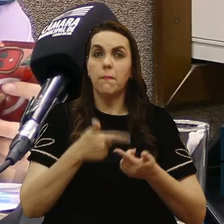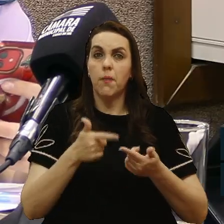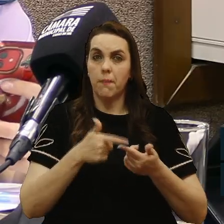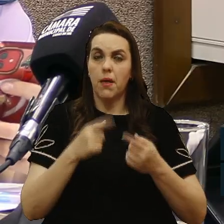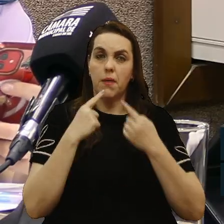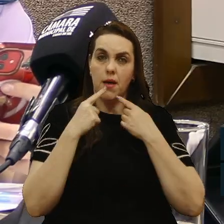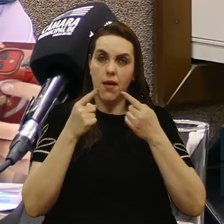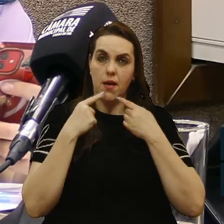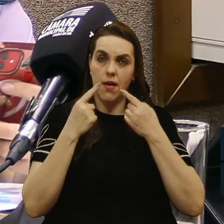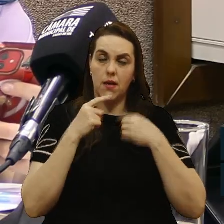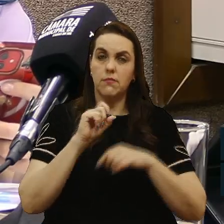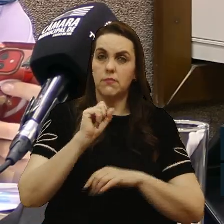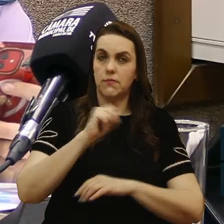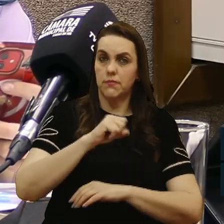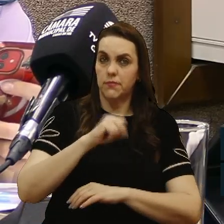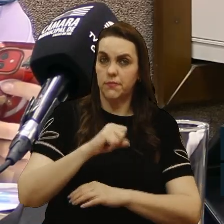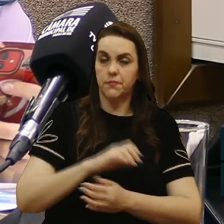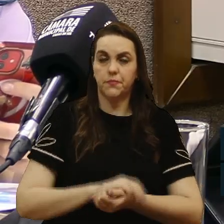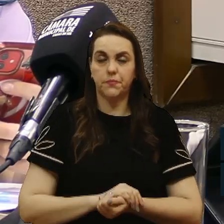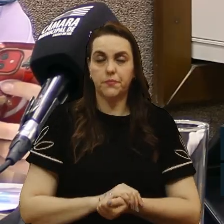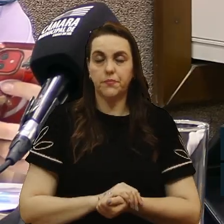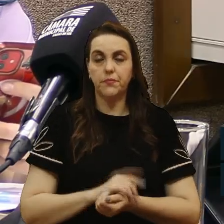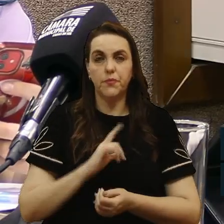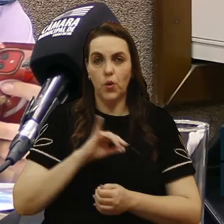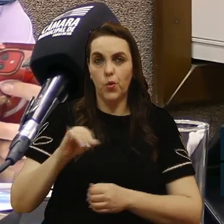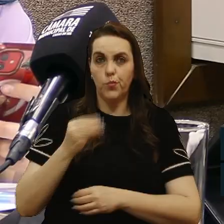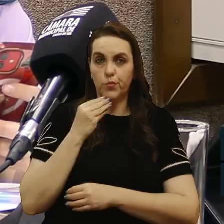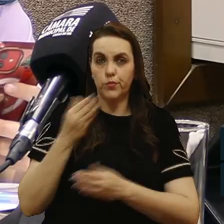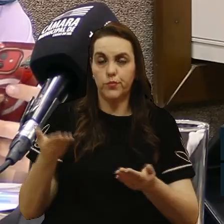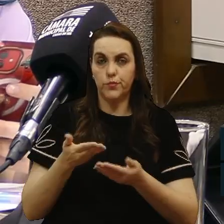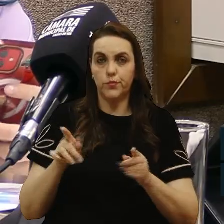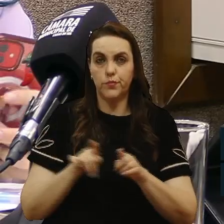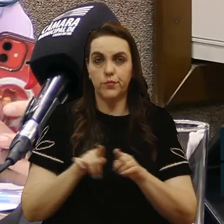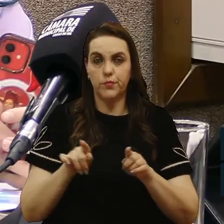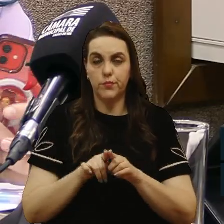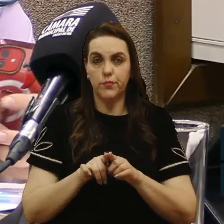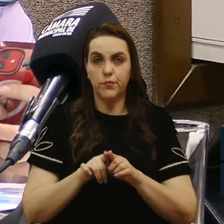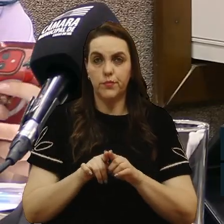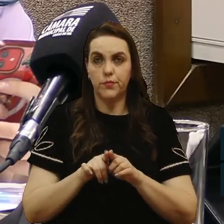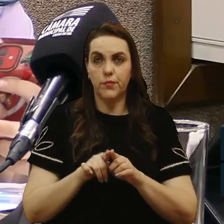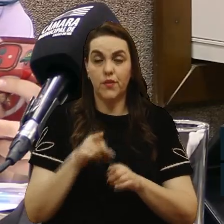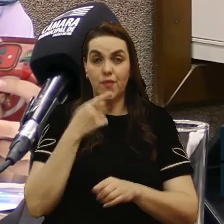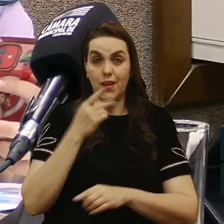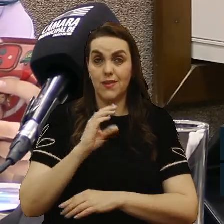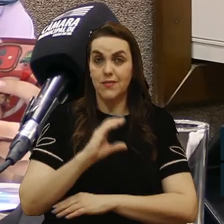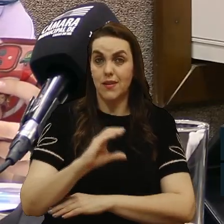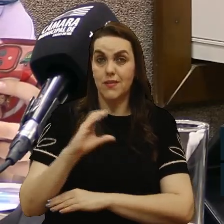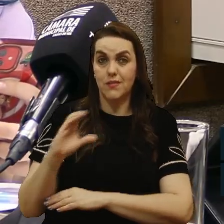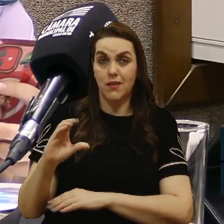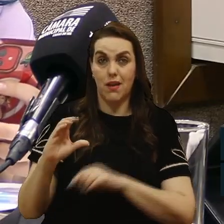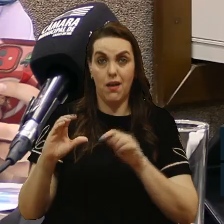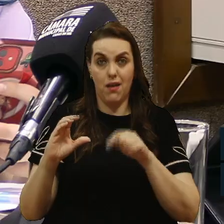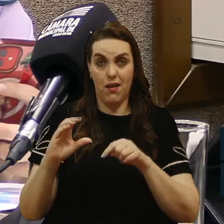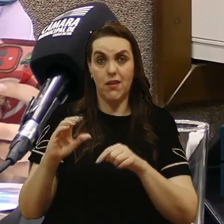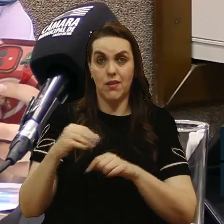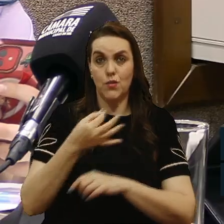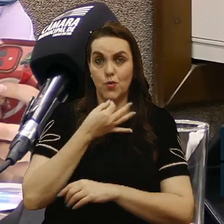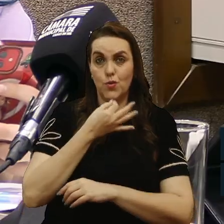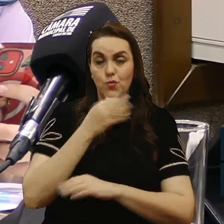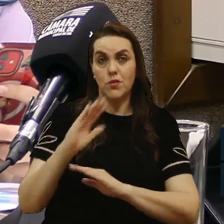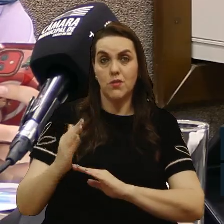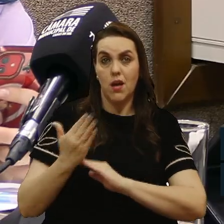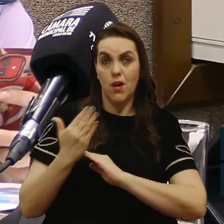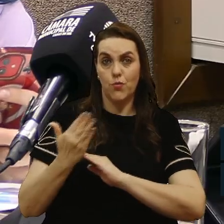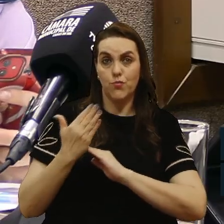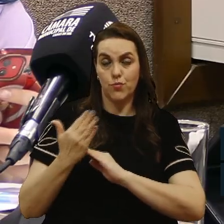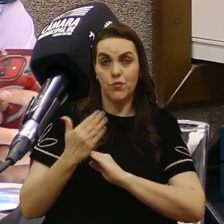critico. E ainda queria aproveitar essa oportunidade para destacar um cargo em comissão desse município que nos auxilia, né, vereador